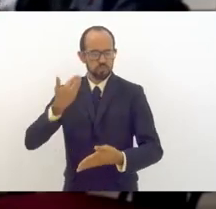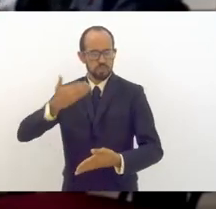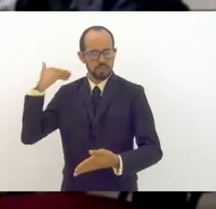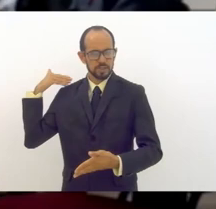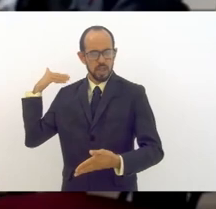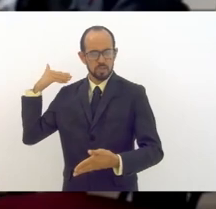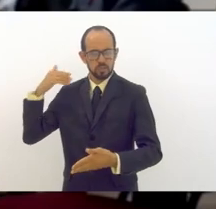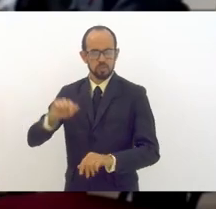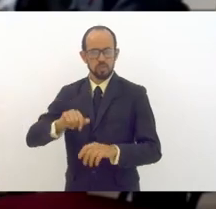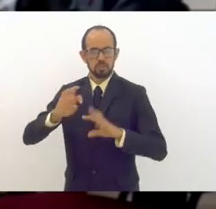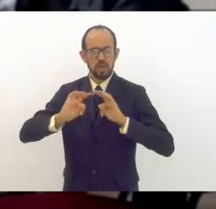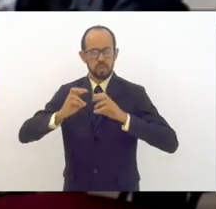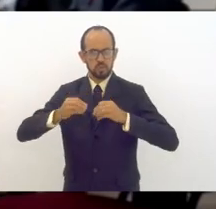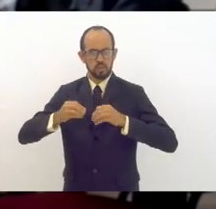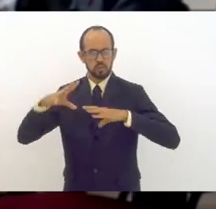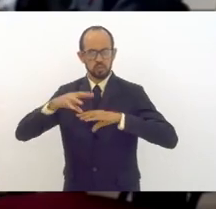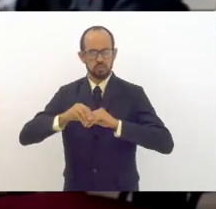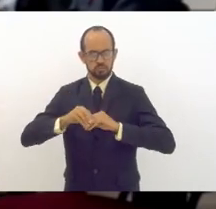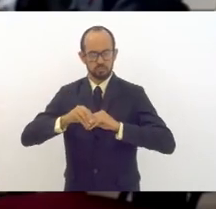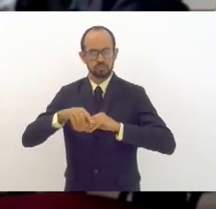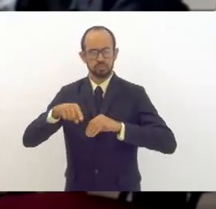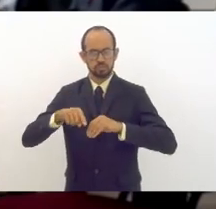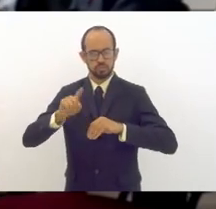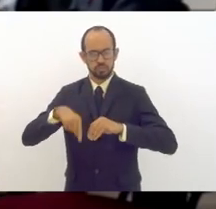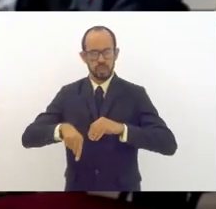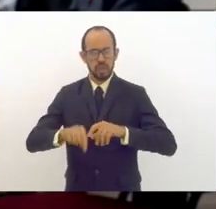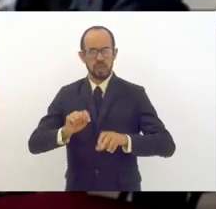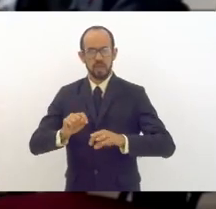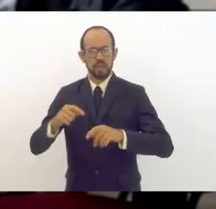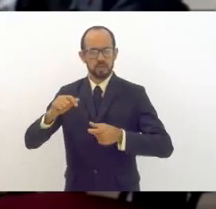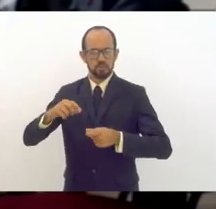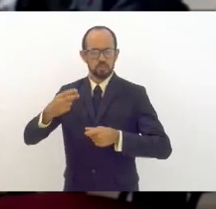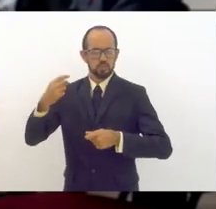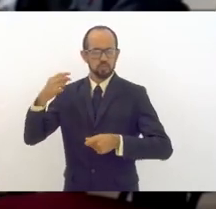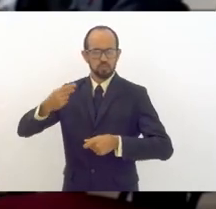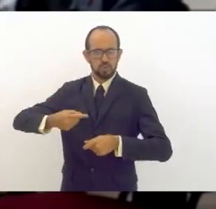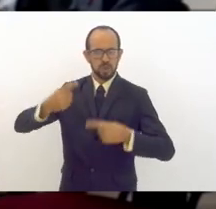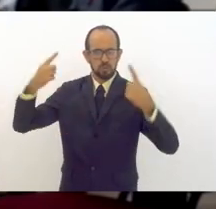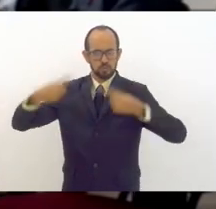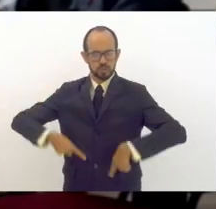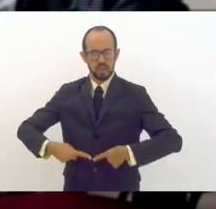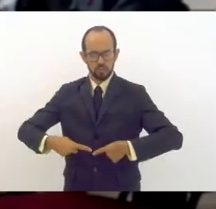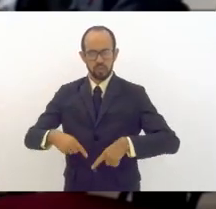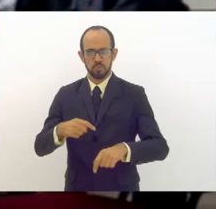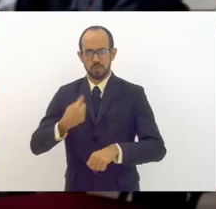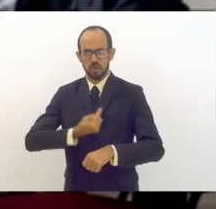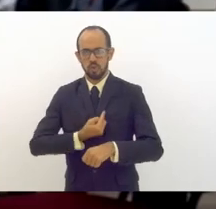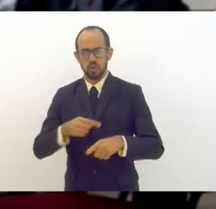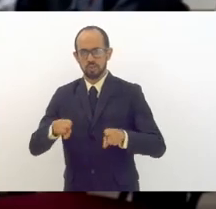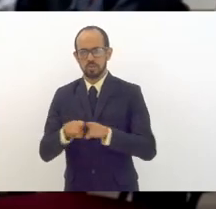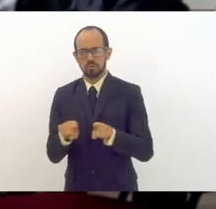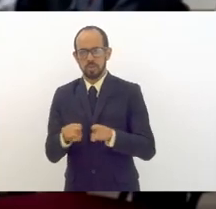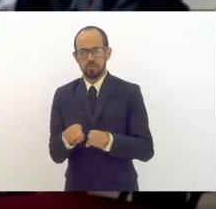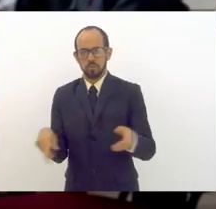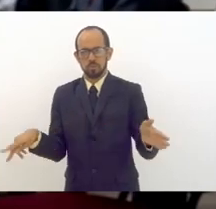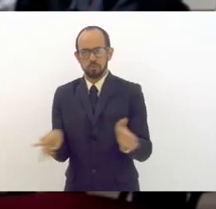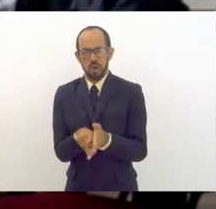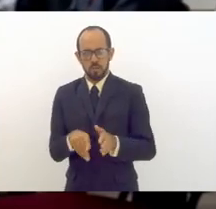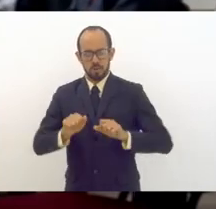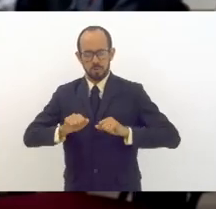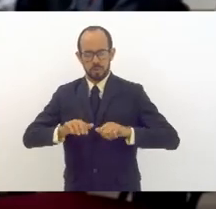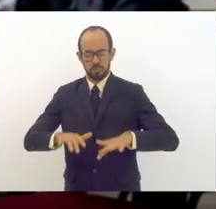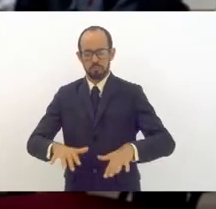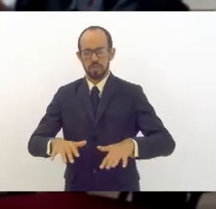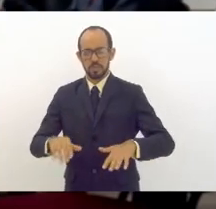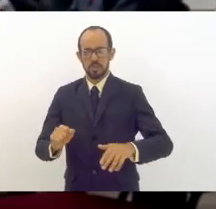para aqueles componentes que já eram tradicionalmente desafiadores para a gente, a própria pandemia que